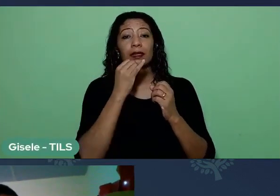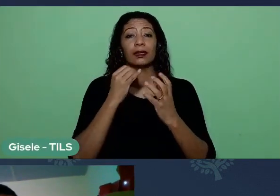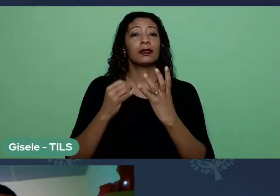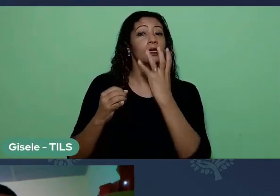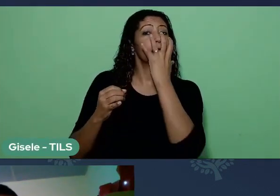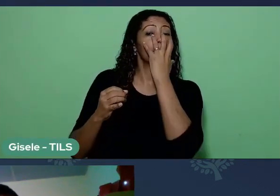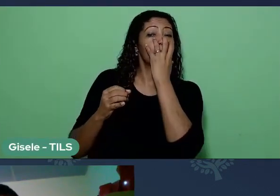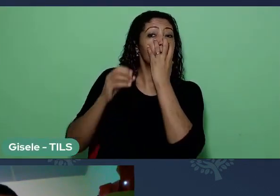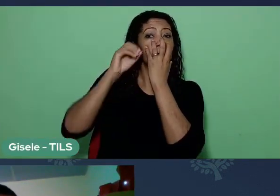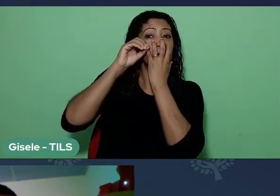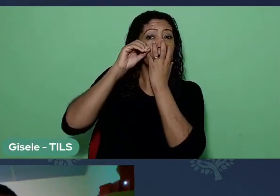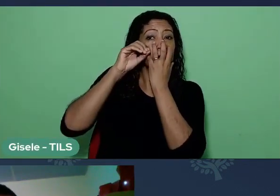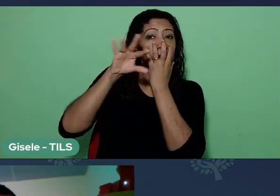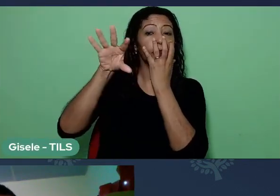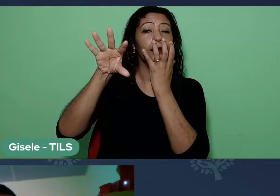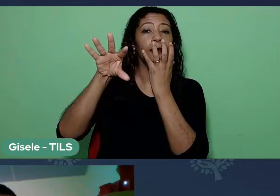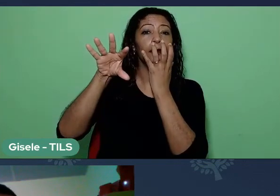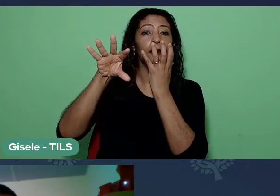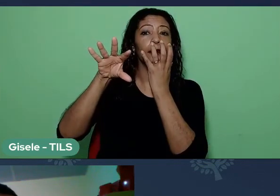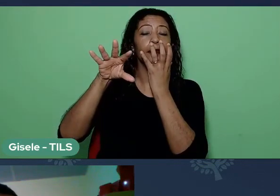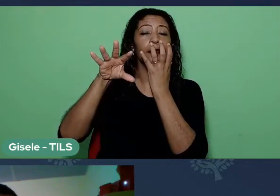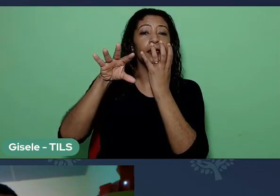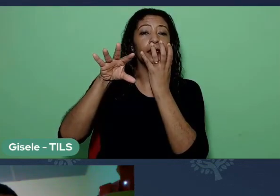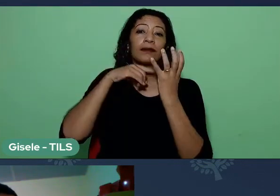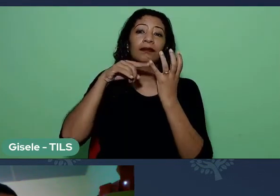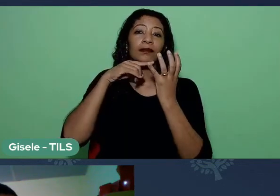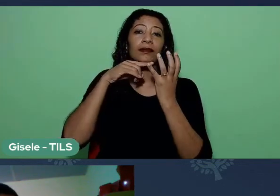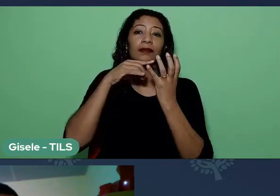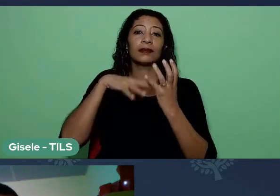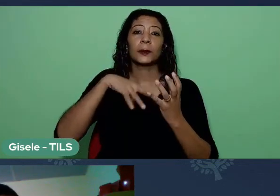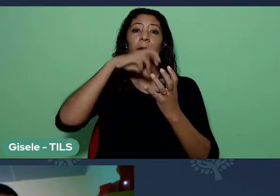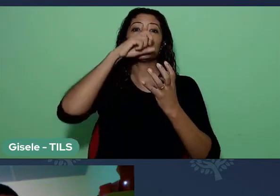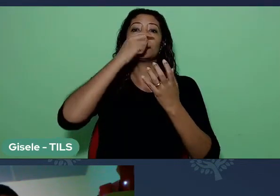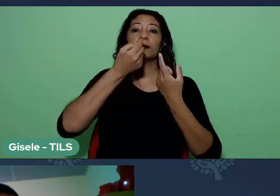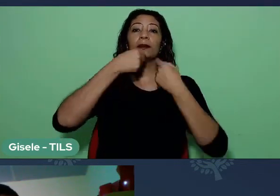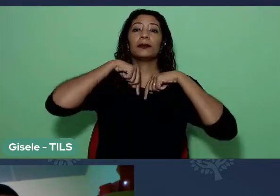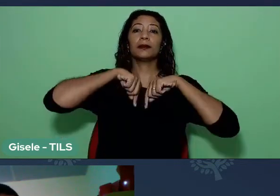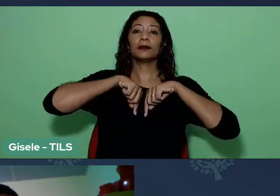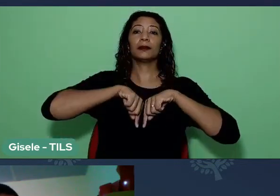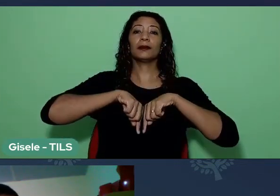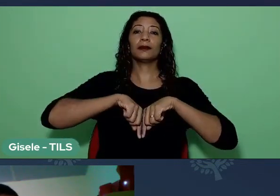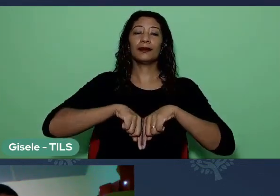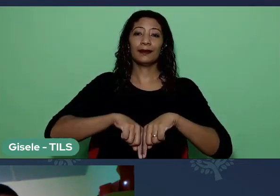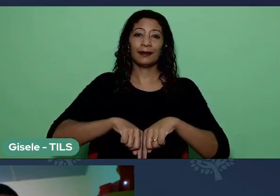está indo para o pulmão. E essa criança, sim, nós precisamos evitar a quantidade